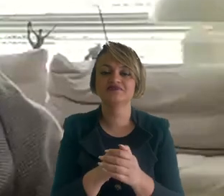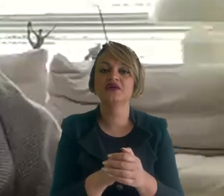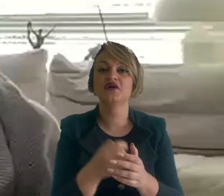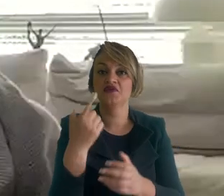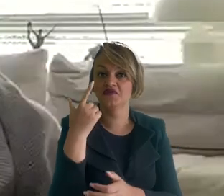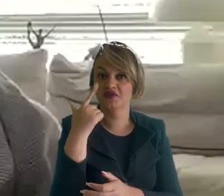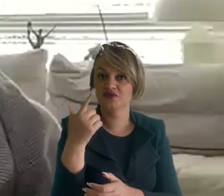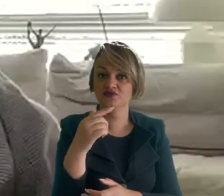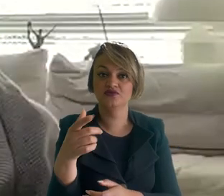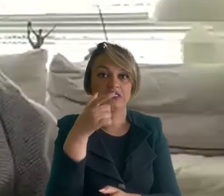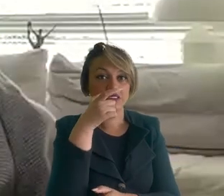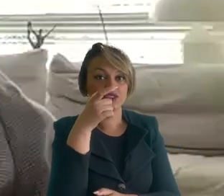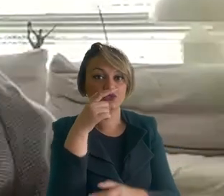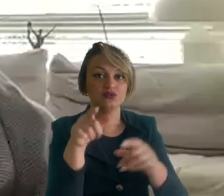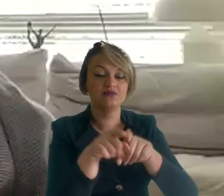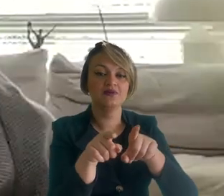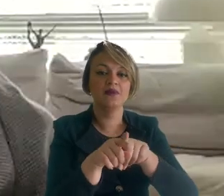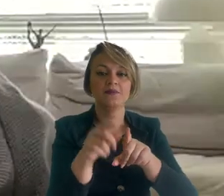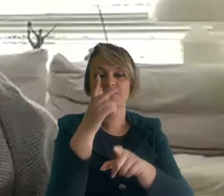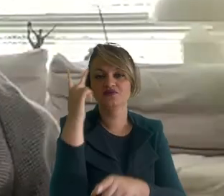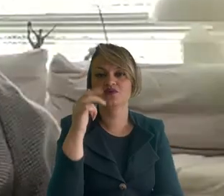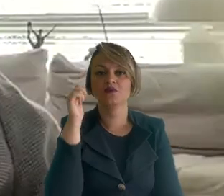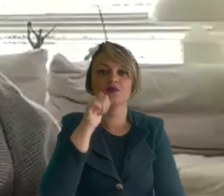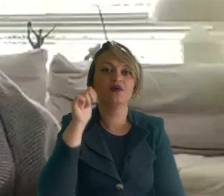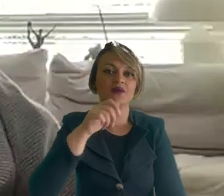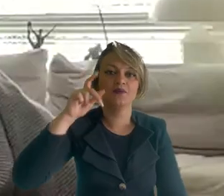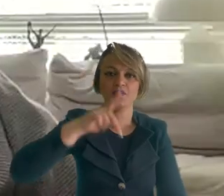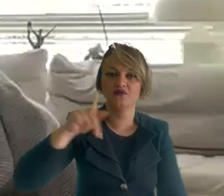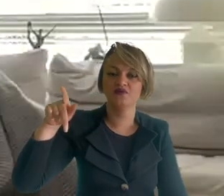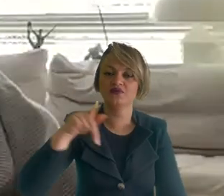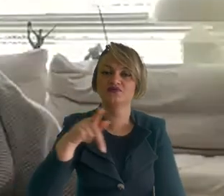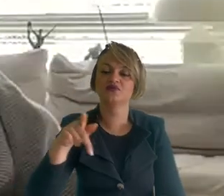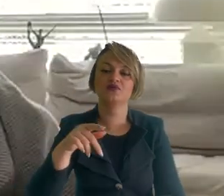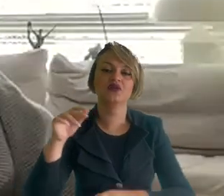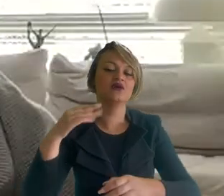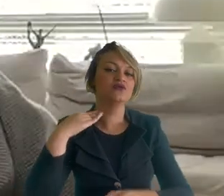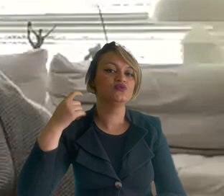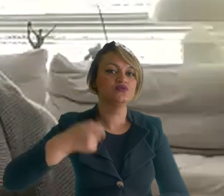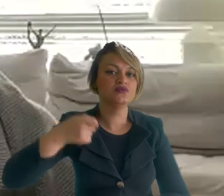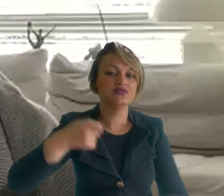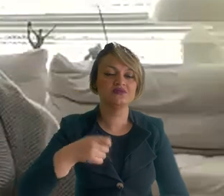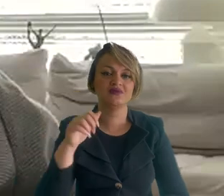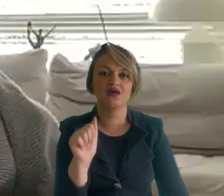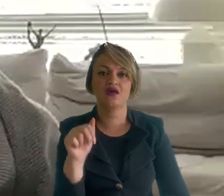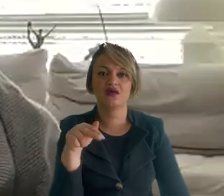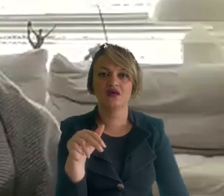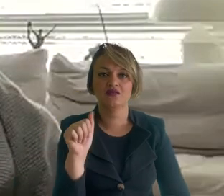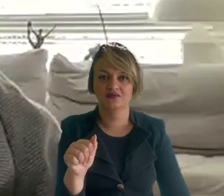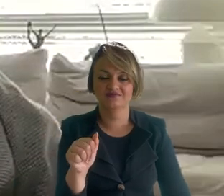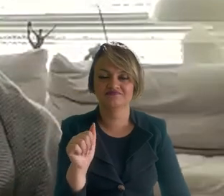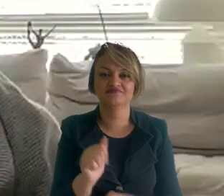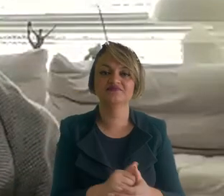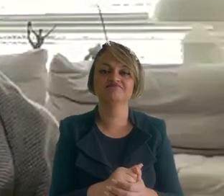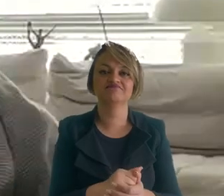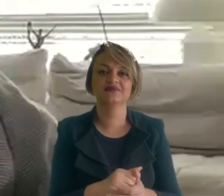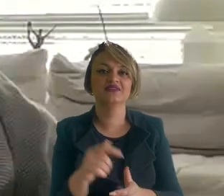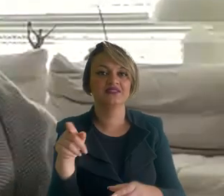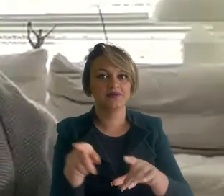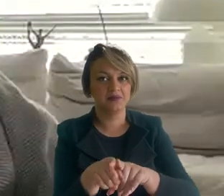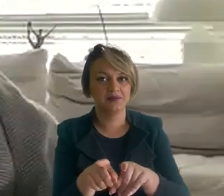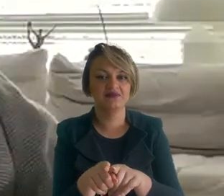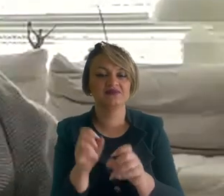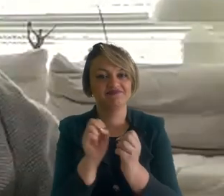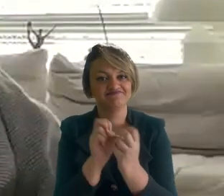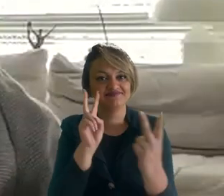também nos ouve a querida professora e juíza Ana o senhor que está também